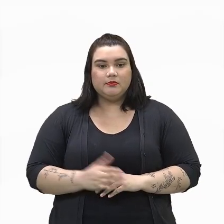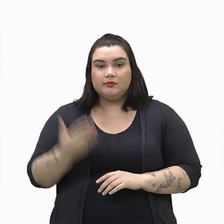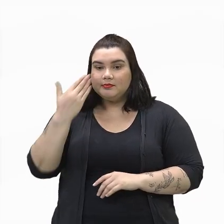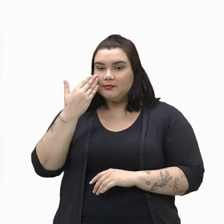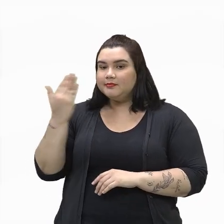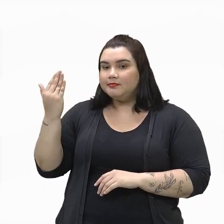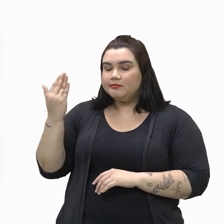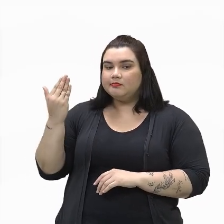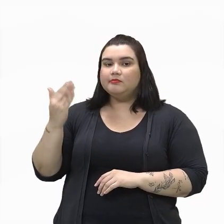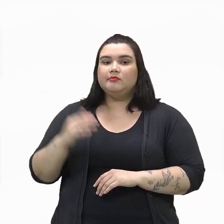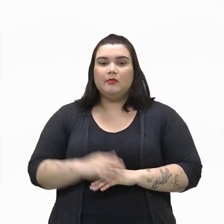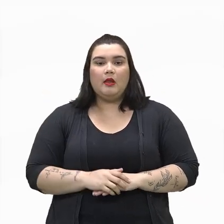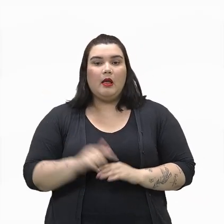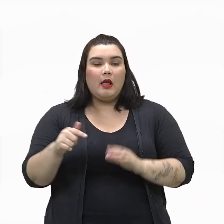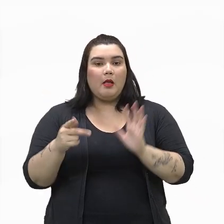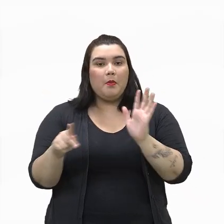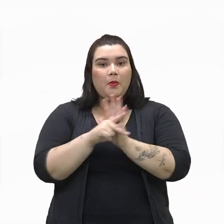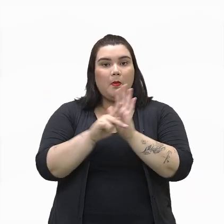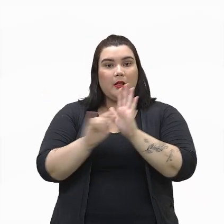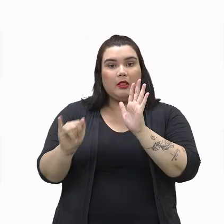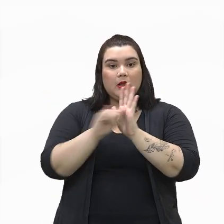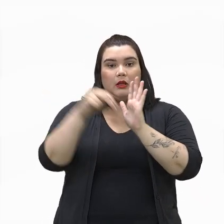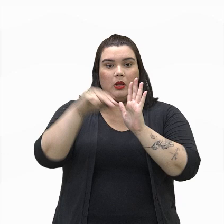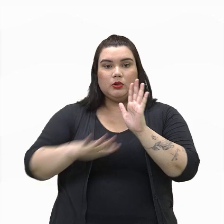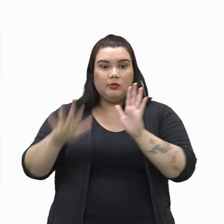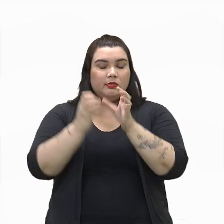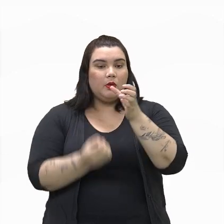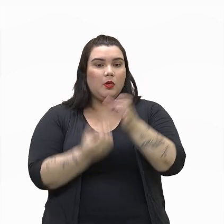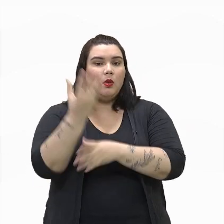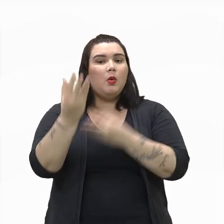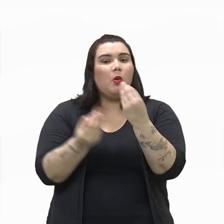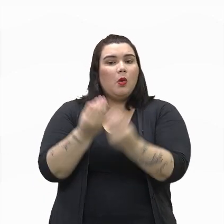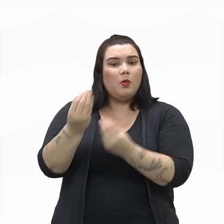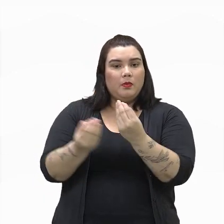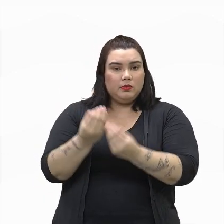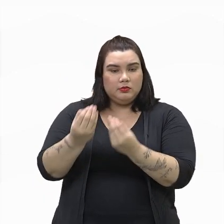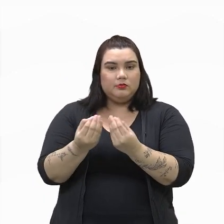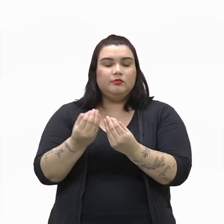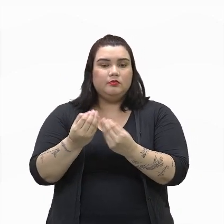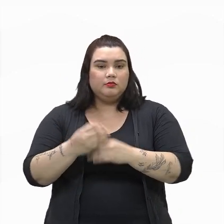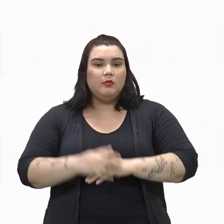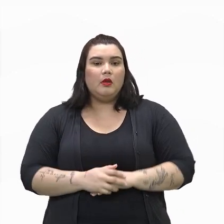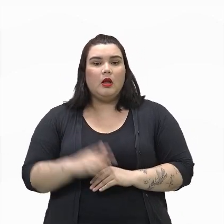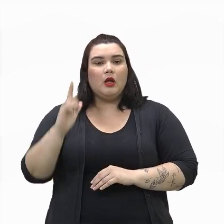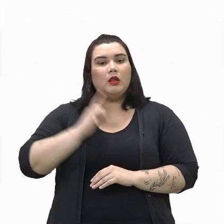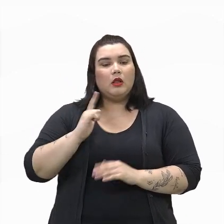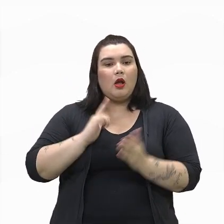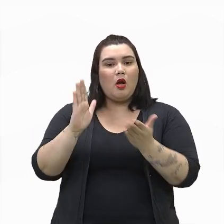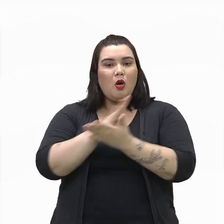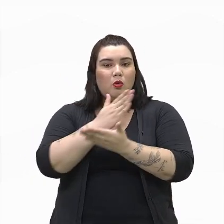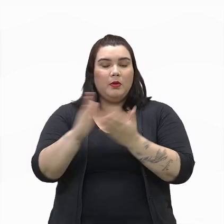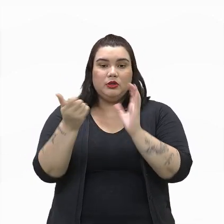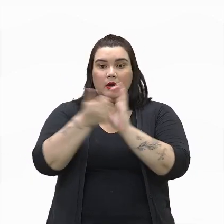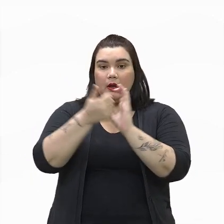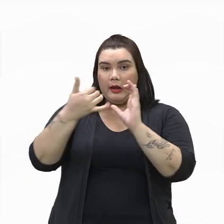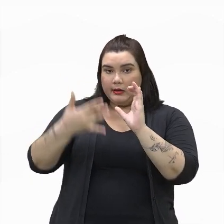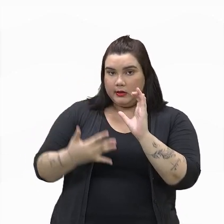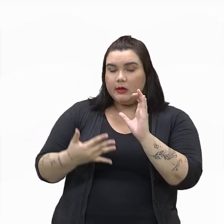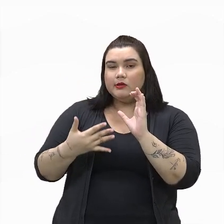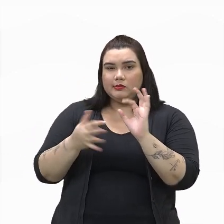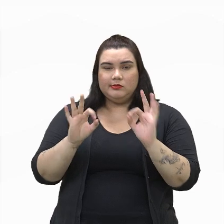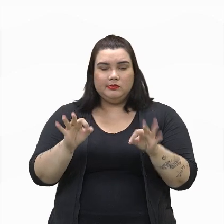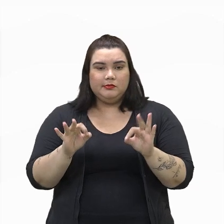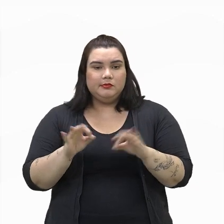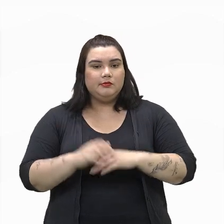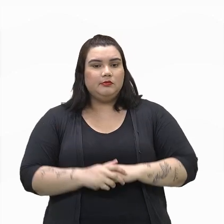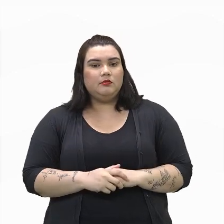Olha só, a construção da identidade nacional, ela se dá, na realidade, a partir de alguns elementos, tá